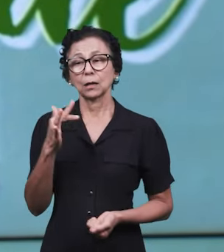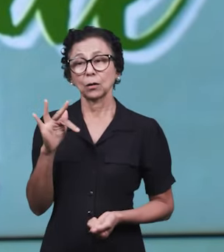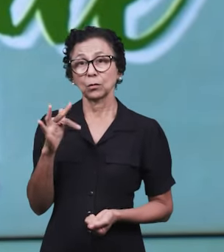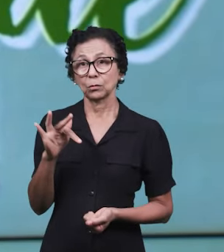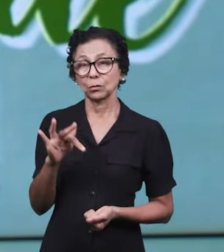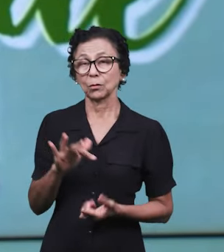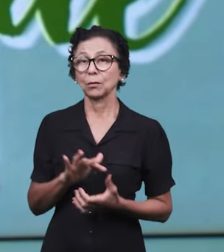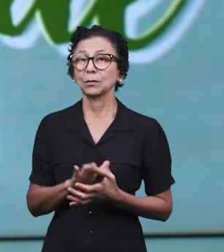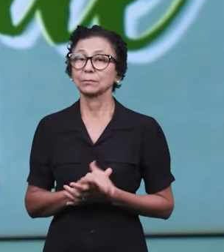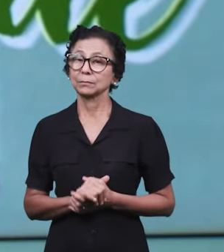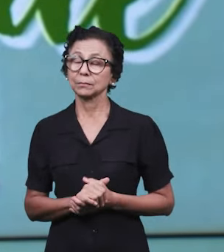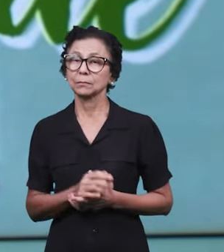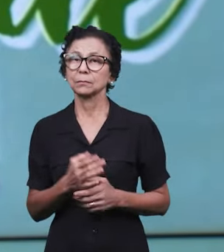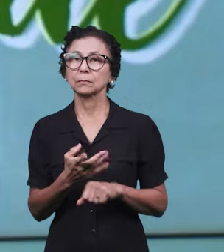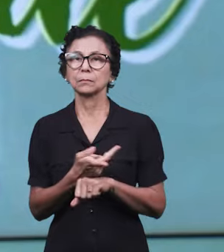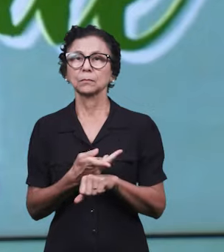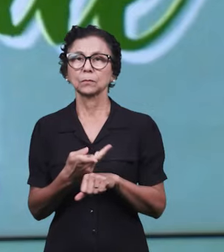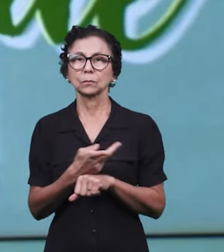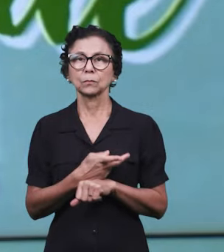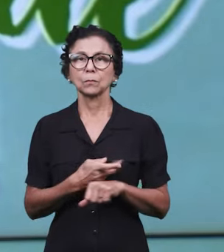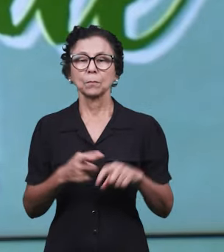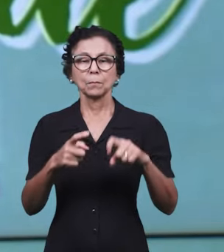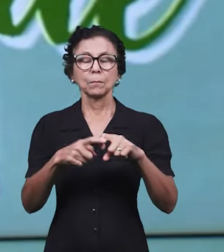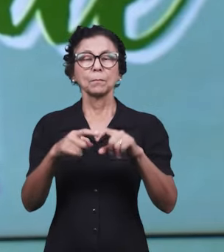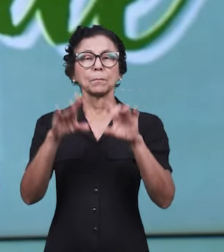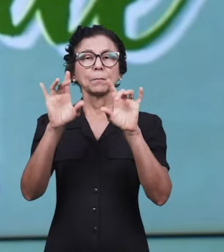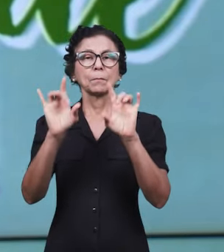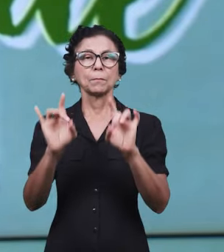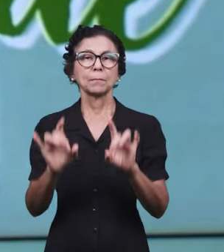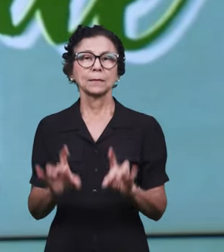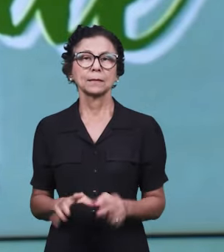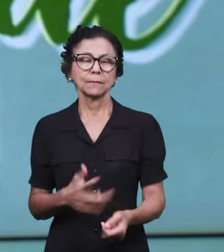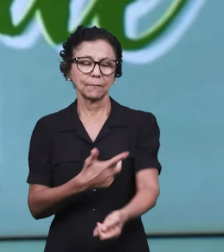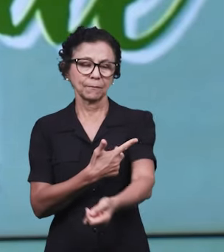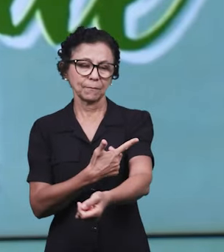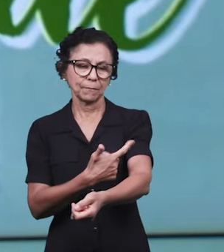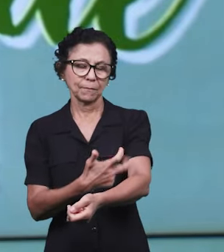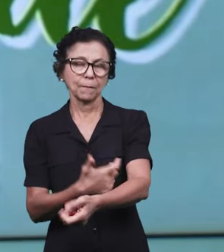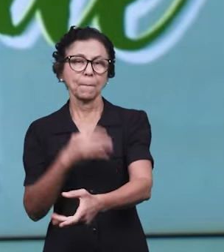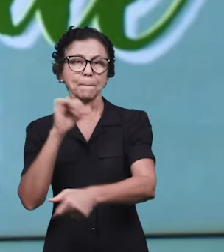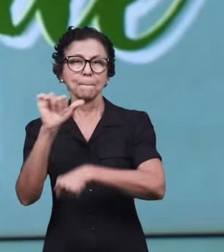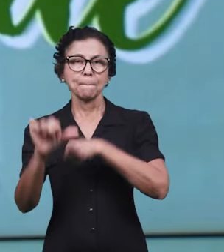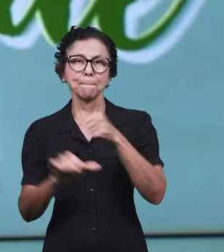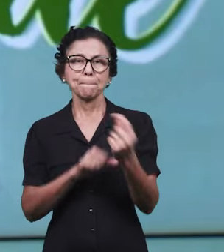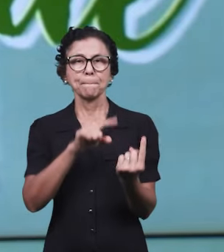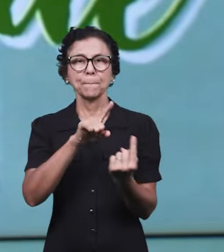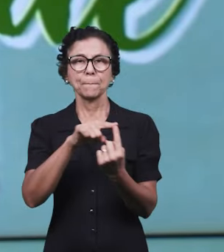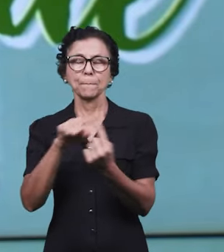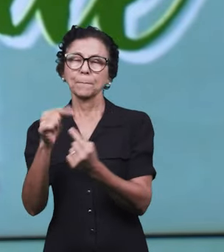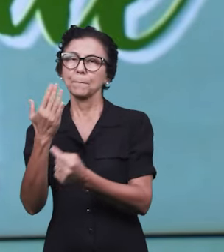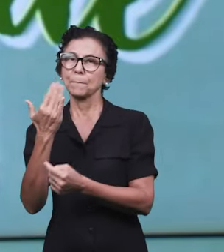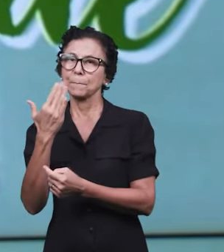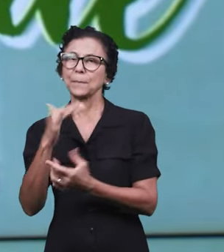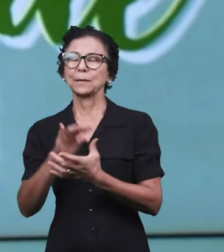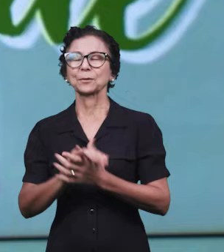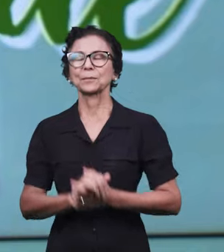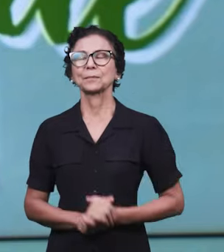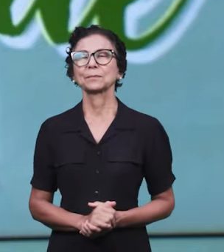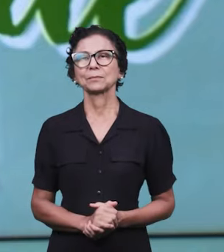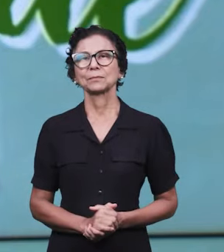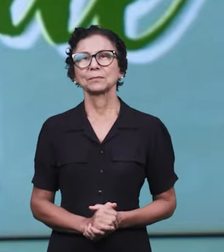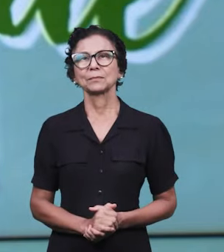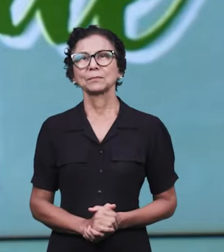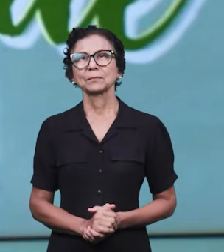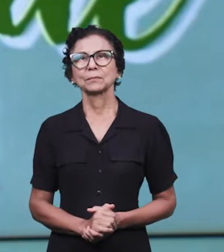busque um profissional, faça os exames e mude os hábitos alimentares e os hábitos de vida também. Queridos,